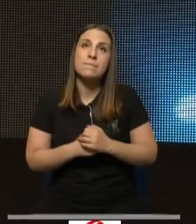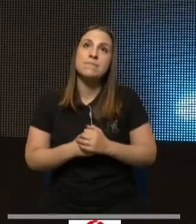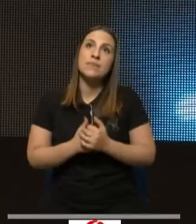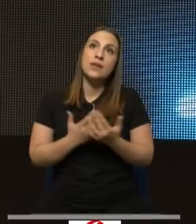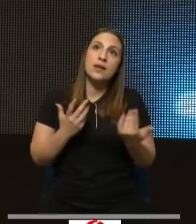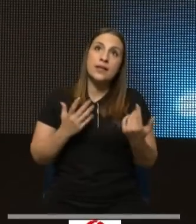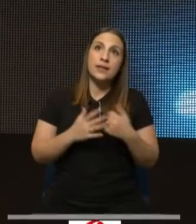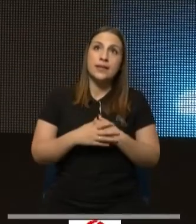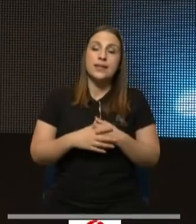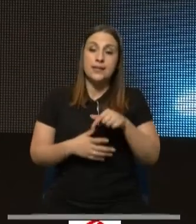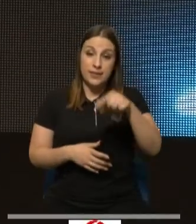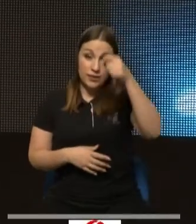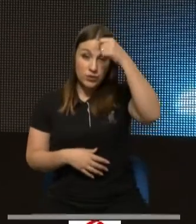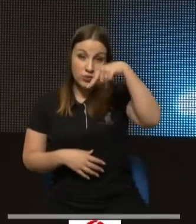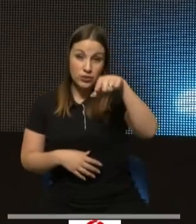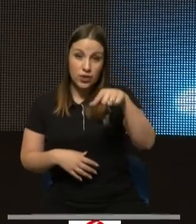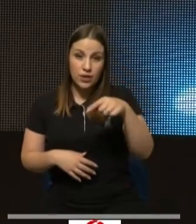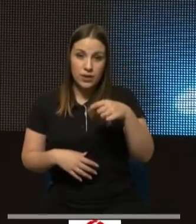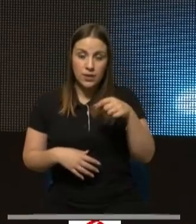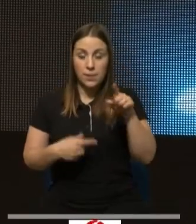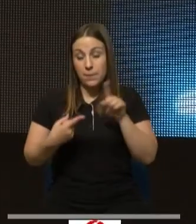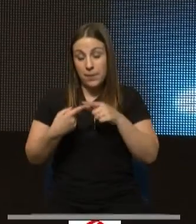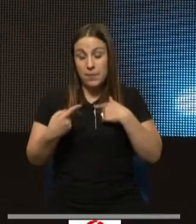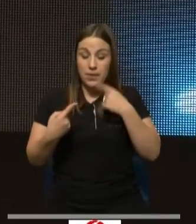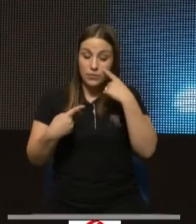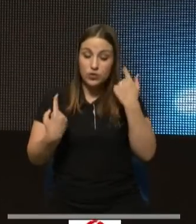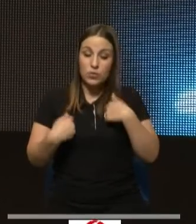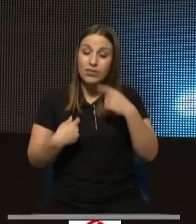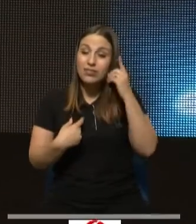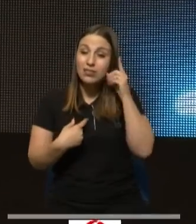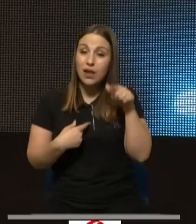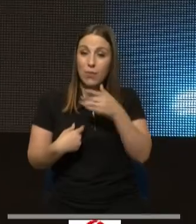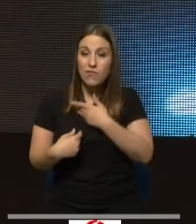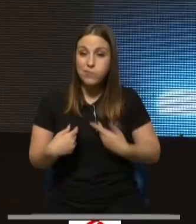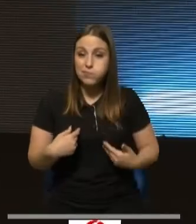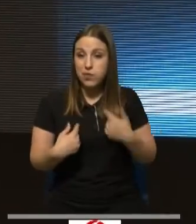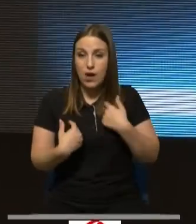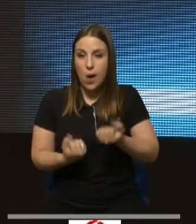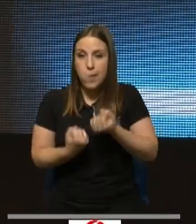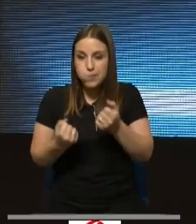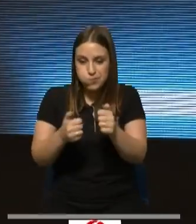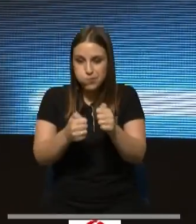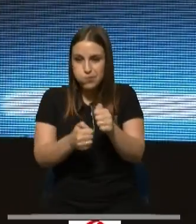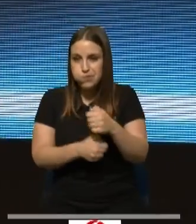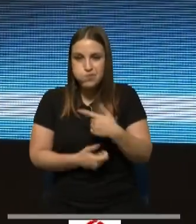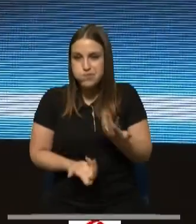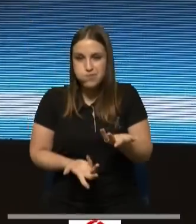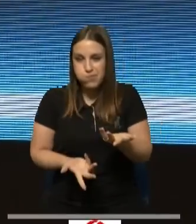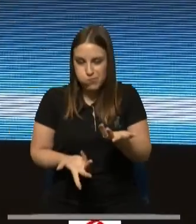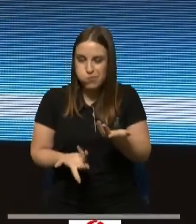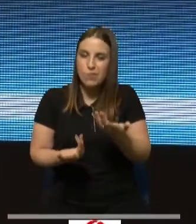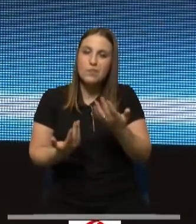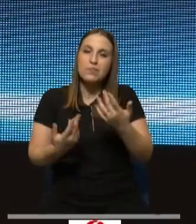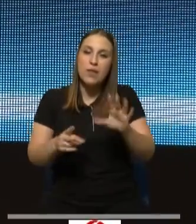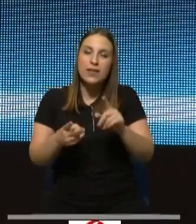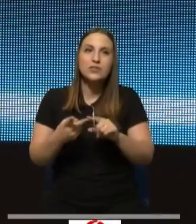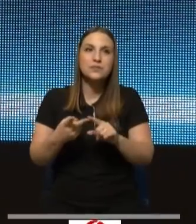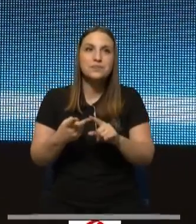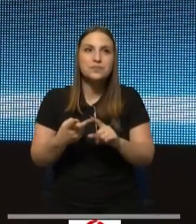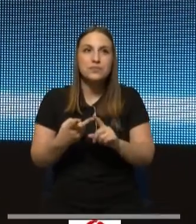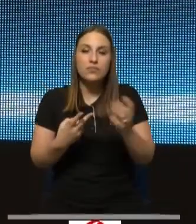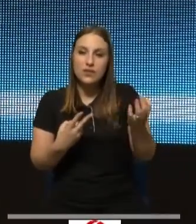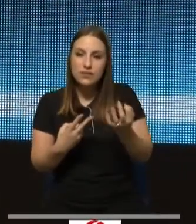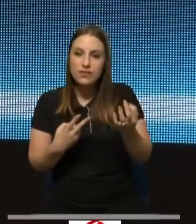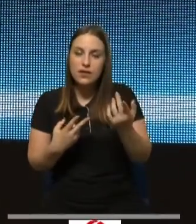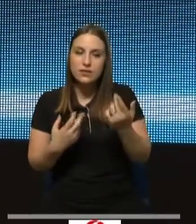história primeiro mostrou que eu já não sabia trabalhar com aqueles telemóveis das 3 letras. Mas a história é que a cidade